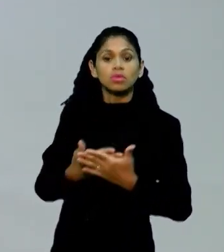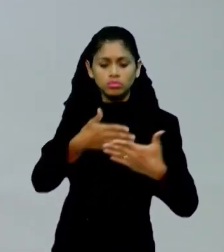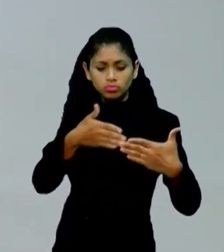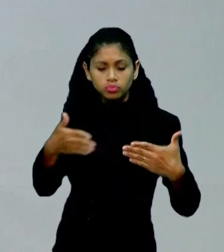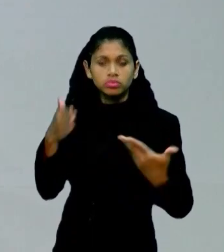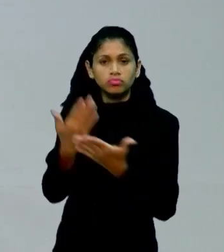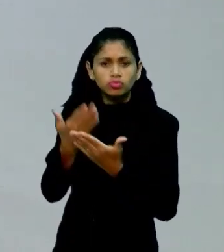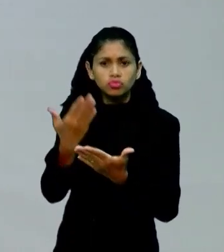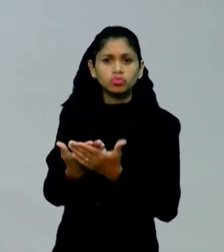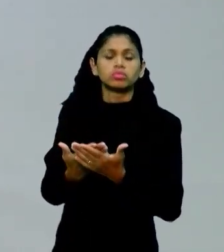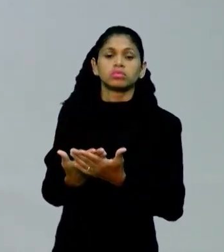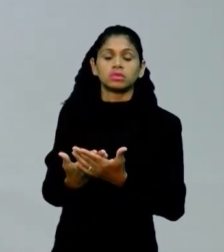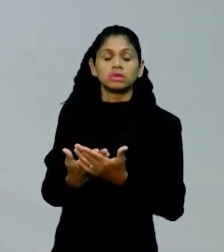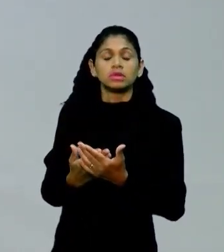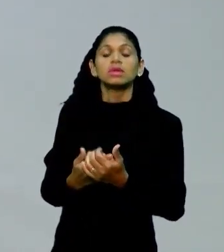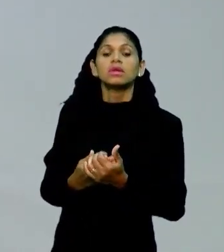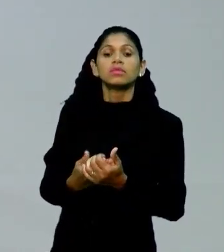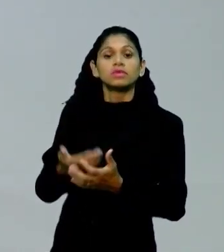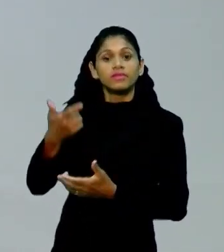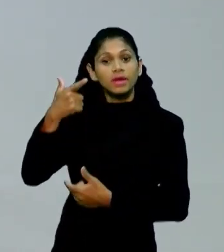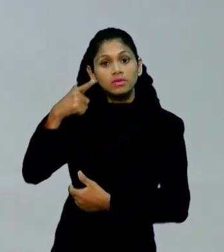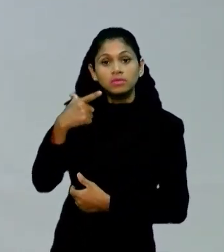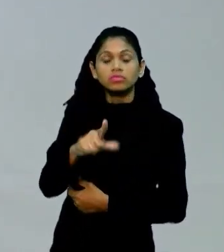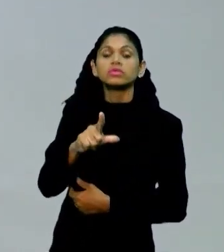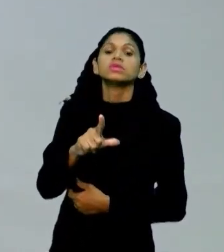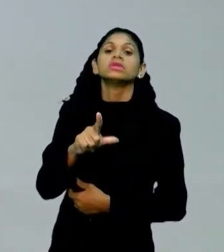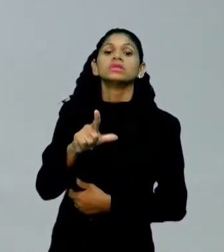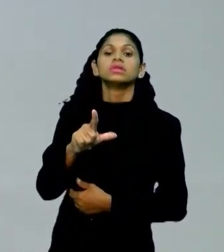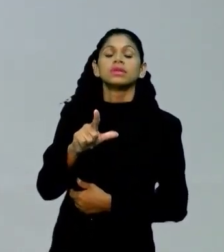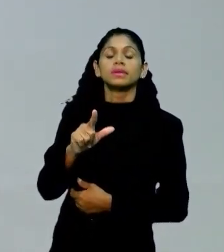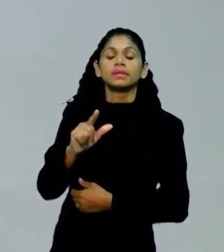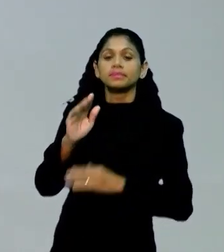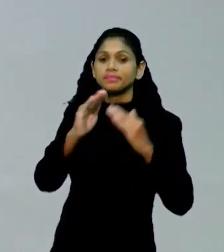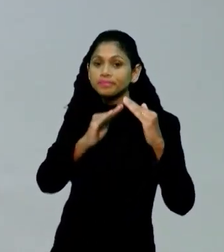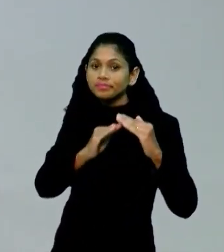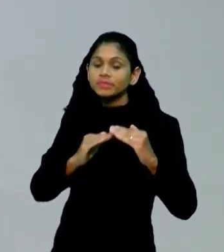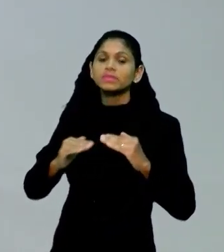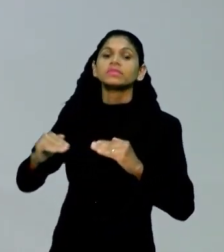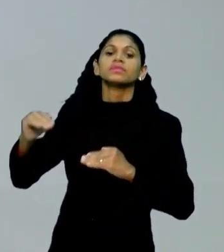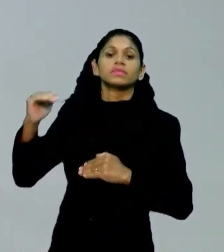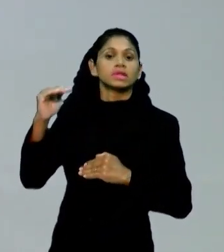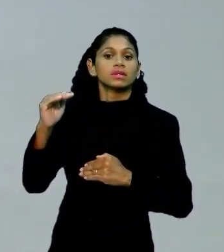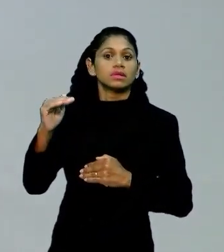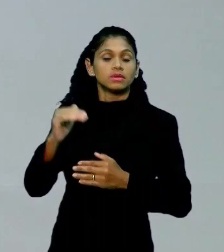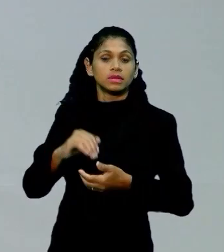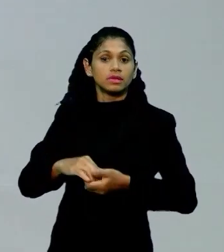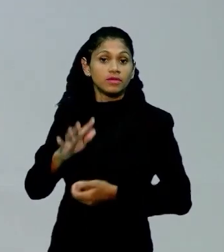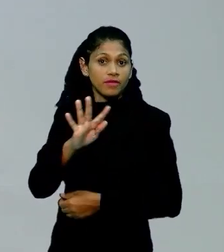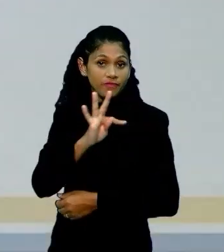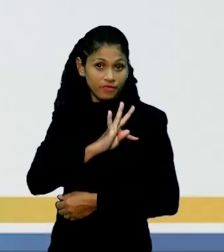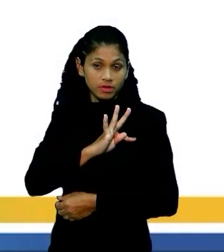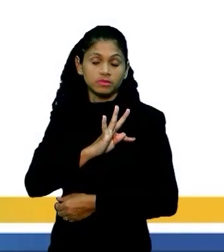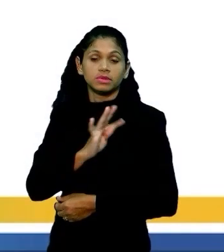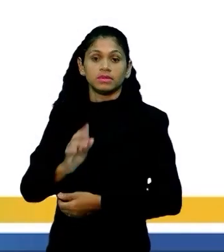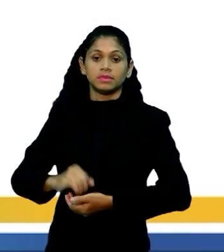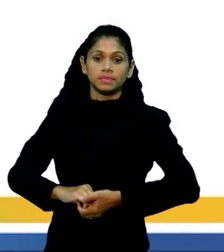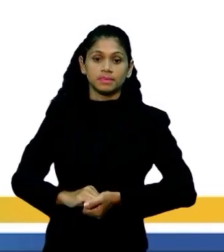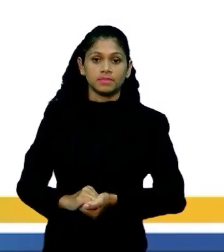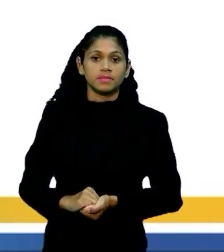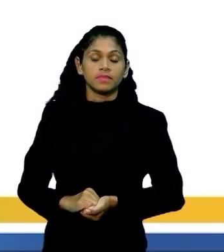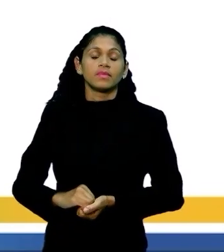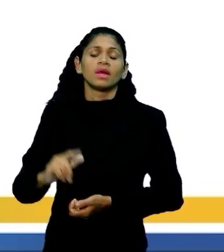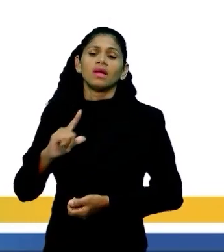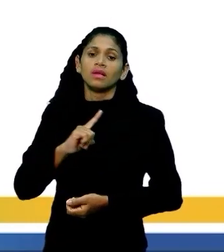passaporte pro ingresso no ensino superior Tranquilo então a gente compreendendo isso a gente já vai tendo um direcionamento é claro que tem aqueles